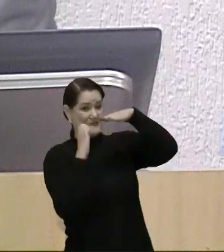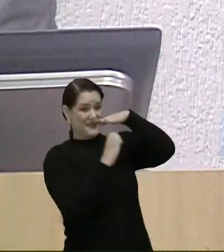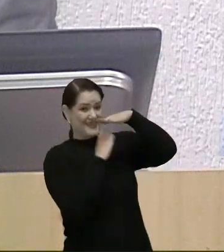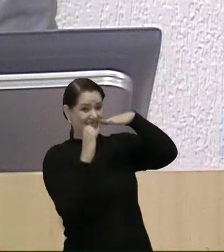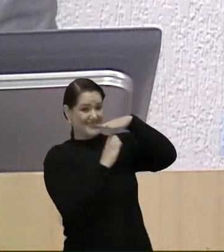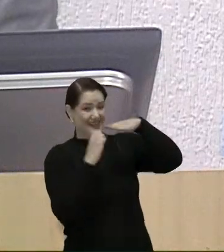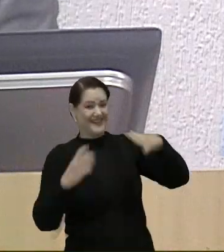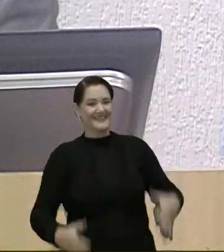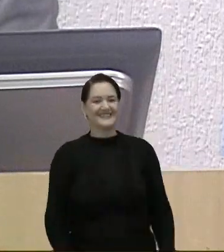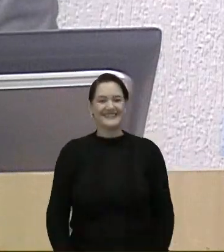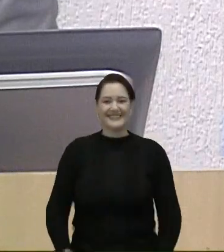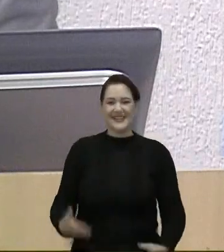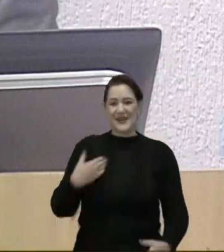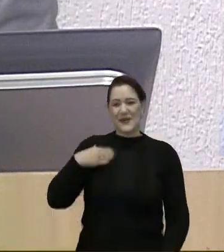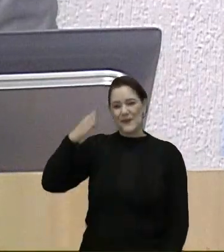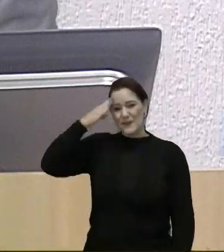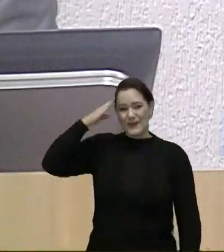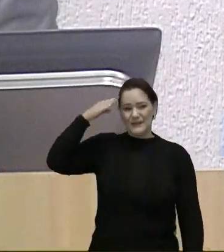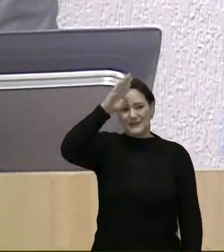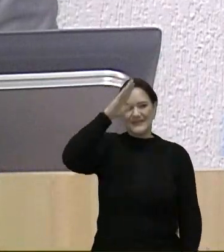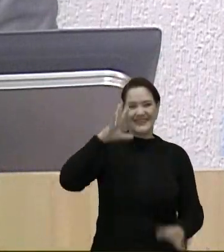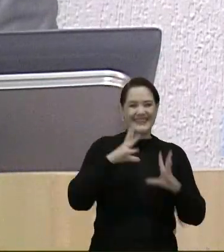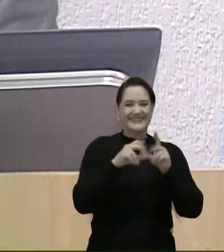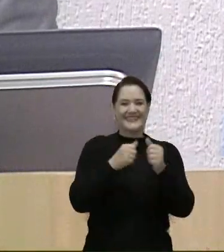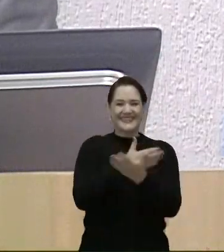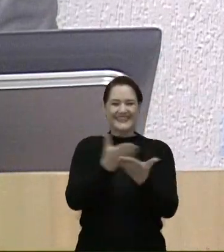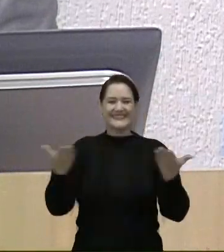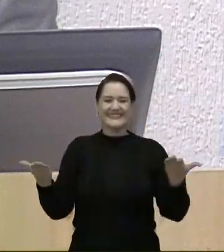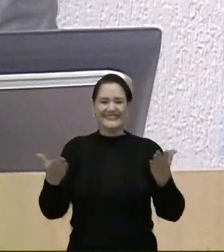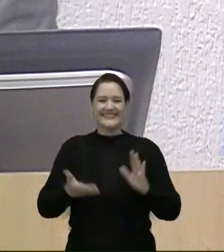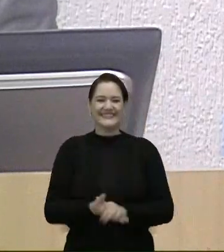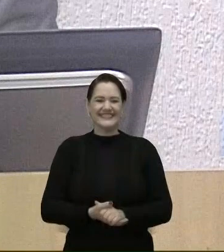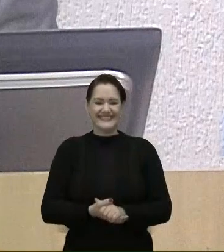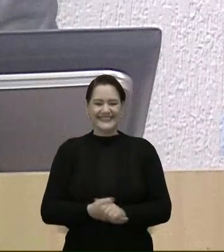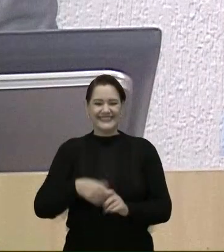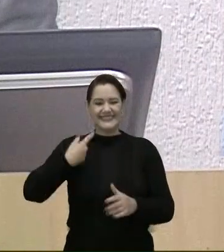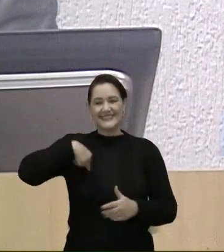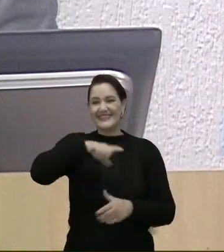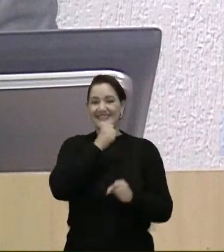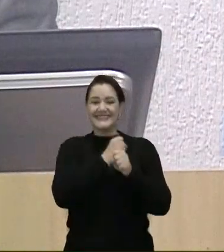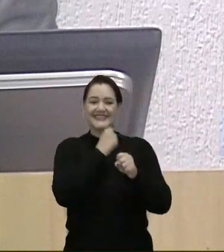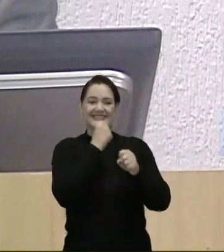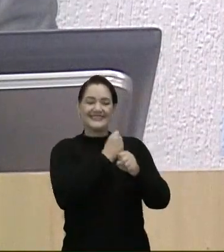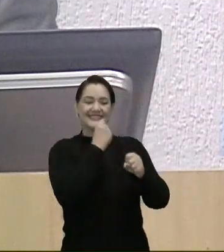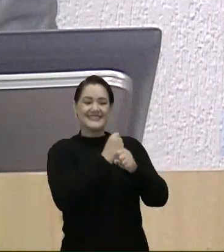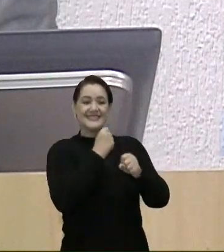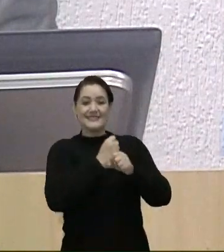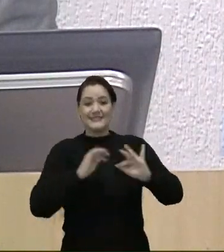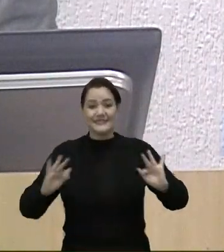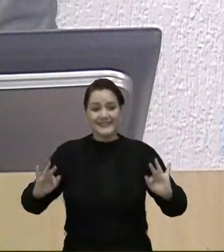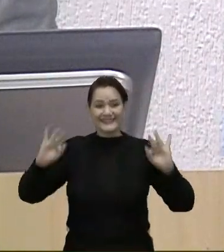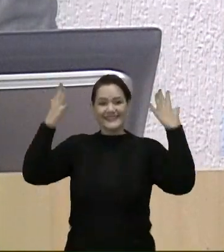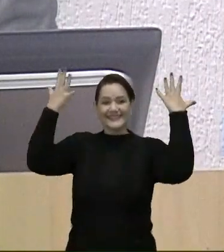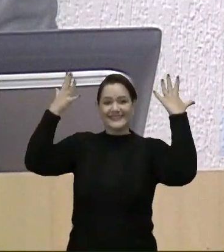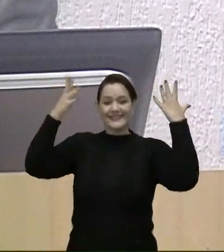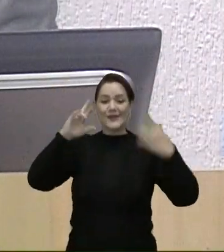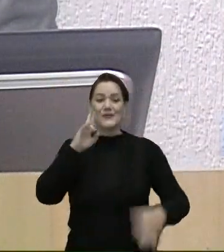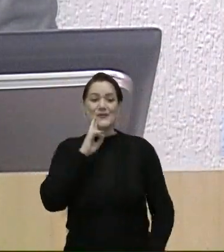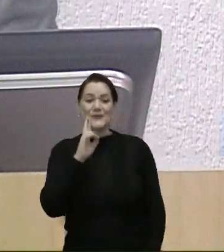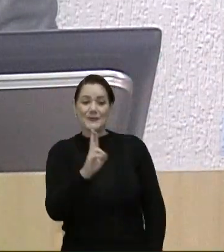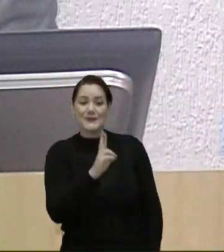empresário. Sucesso, viu, Zequinha? Sucesso a vocês. Nós construímos em nossas festas, em nossos